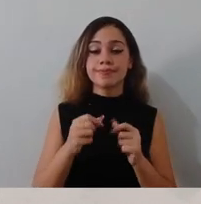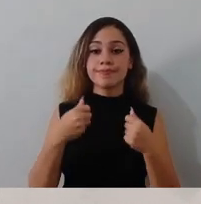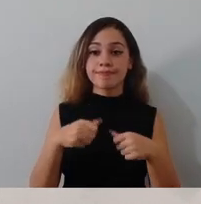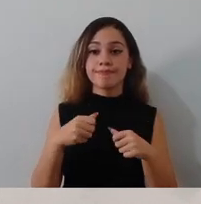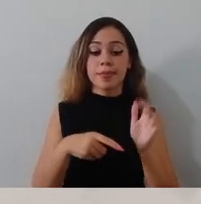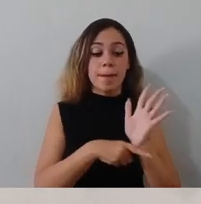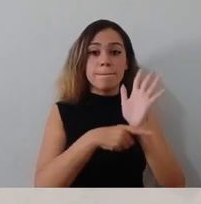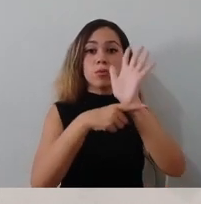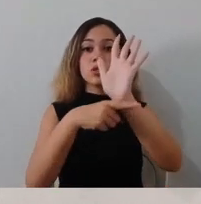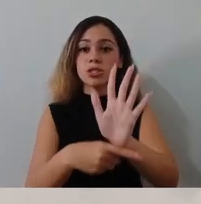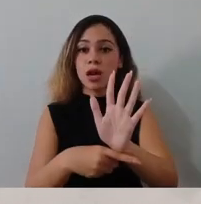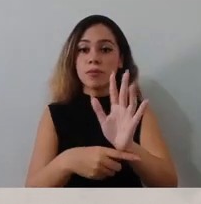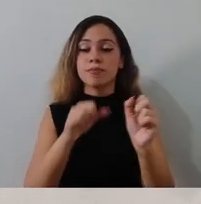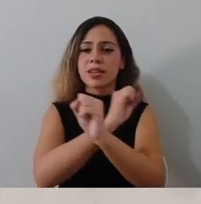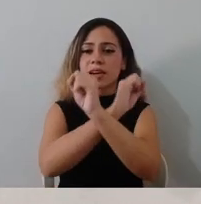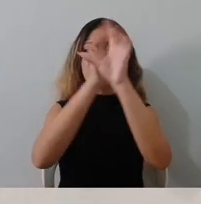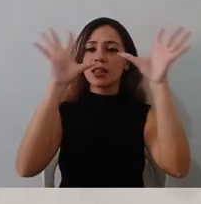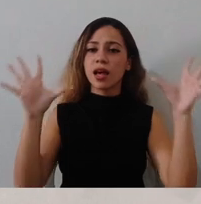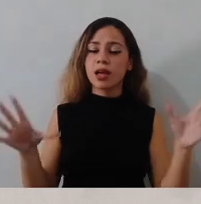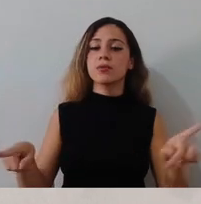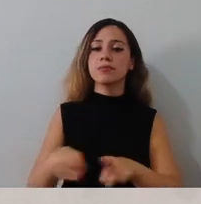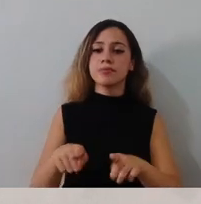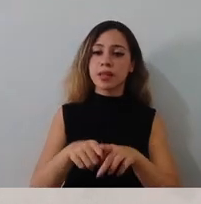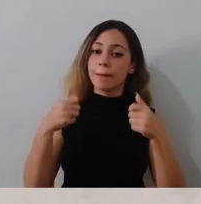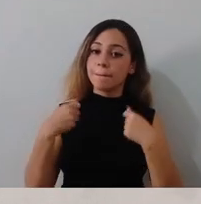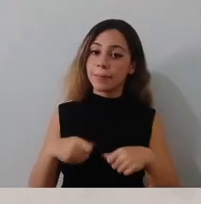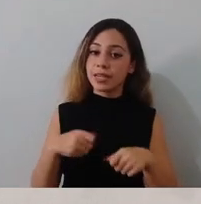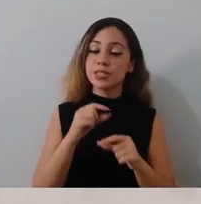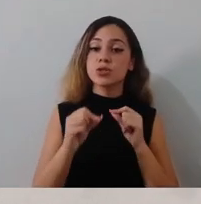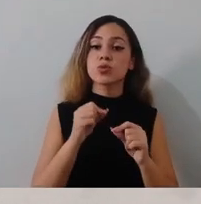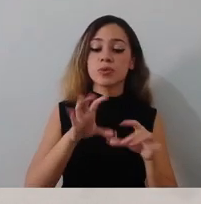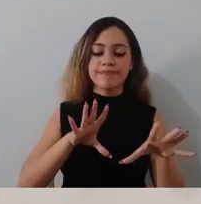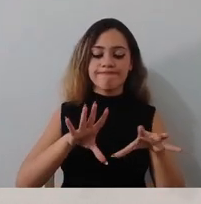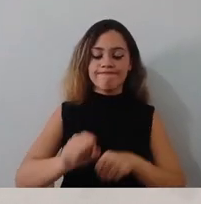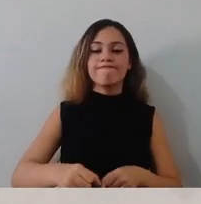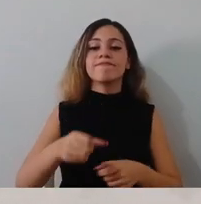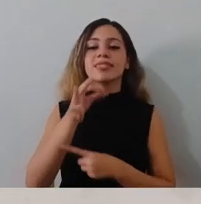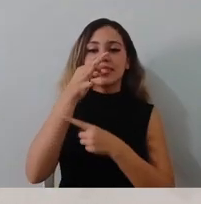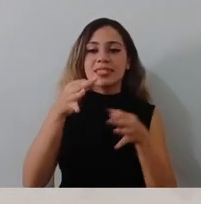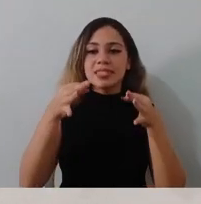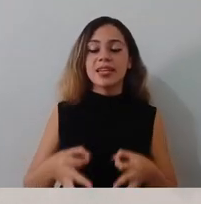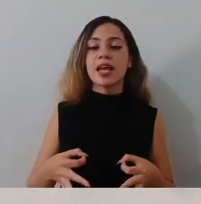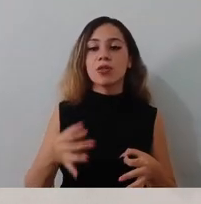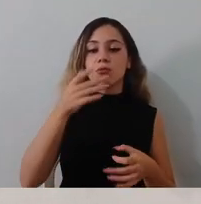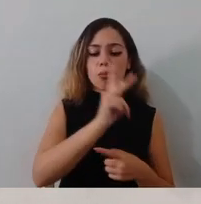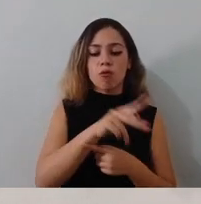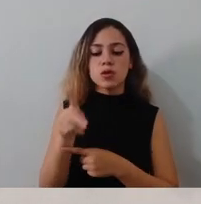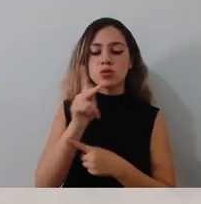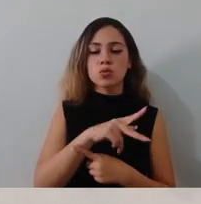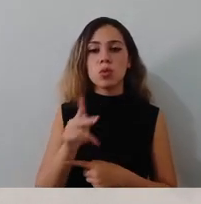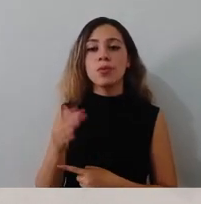ficando mais evidenciadas. Bom. Precisa dessa qualificação, sim, para que os